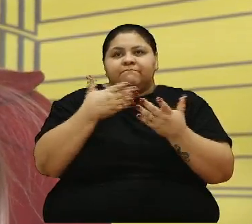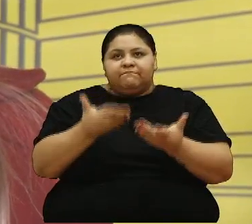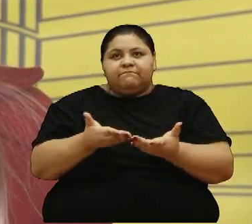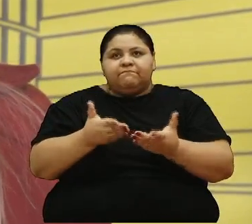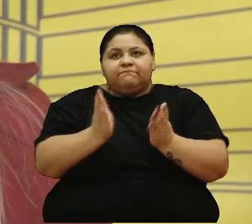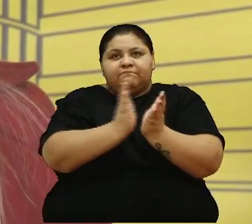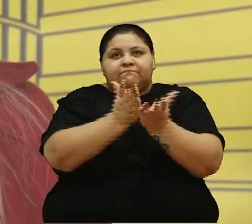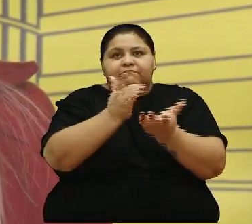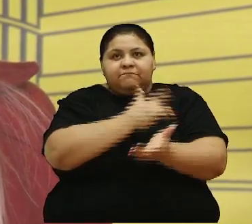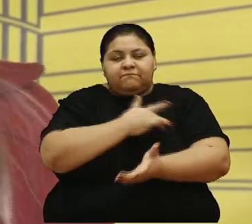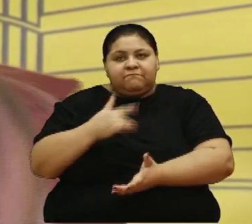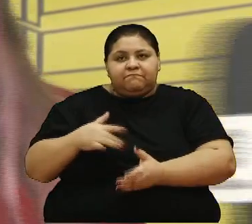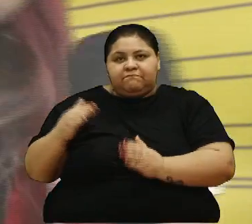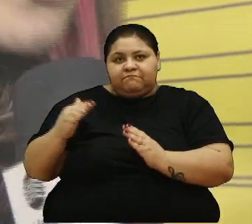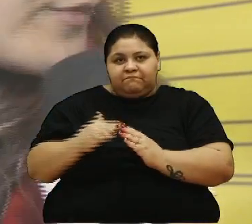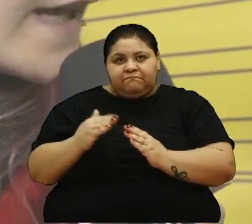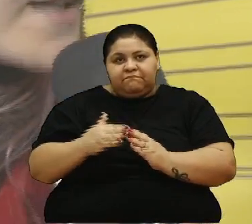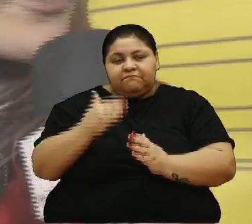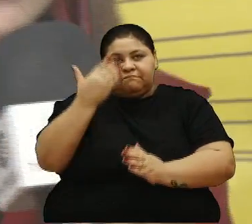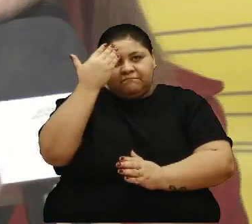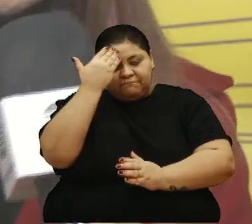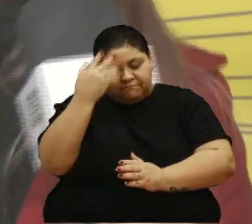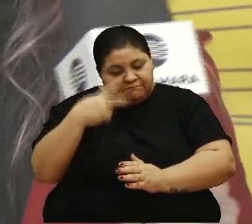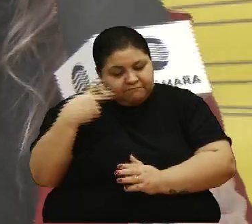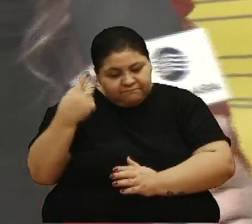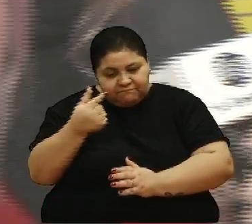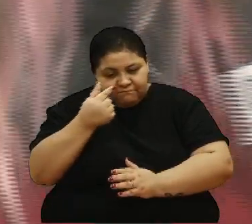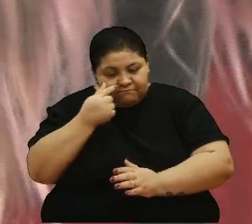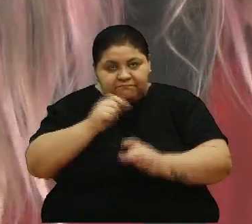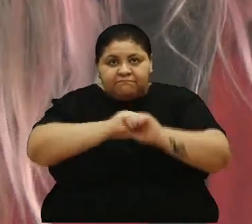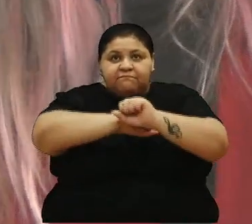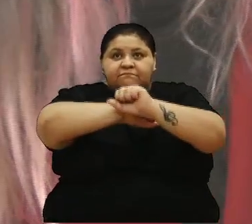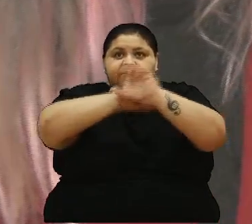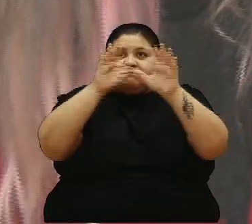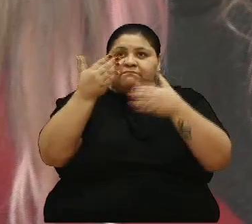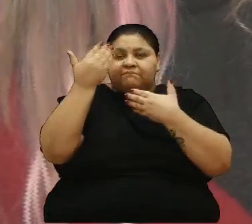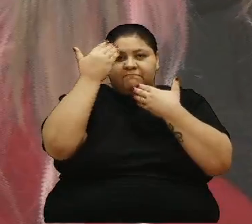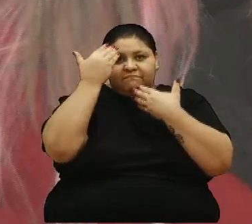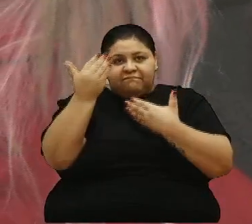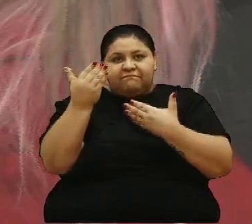Comissão de Saúde da Casa. Muito obrigada, vereador, pelos esclarecimentos. Eu que agradeço. Uma boa tarde a todos.